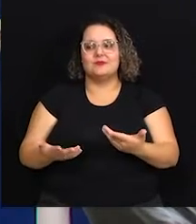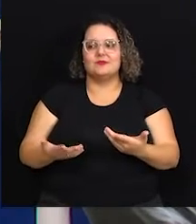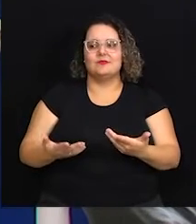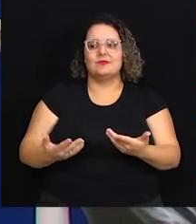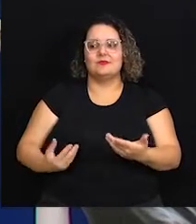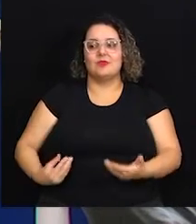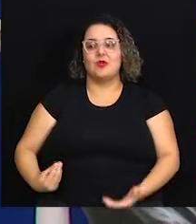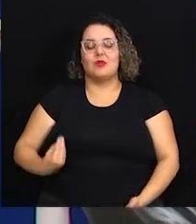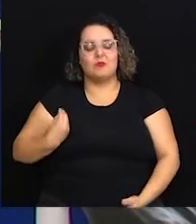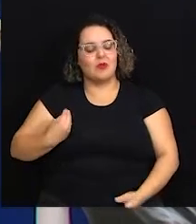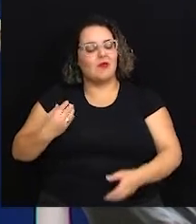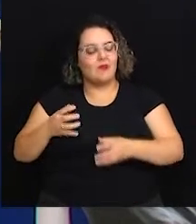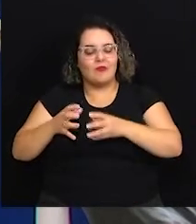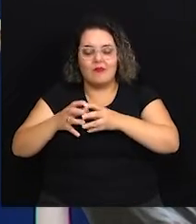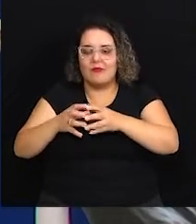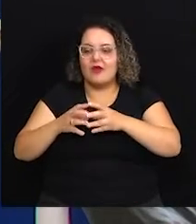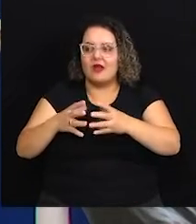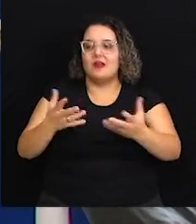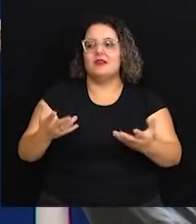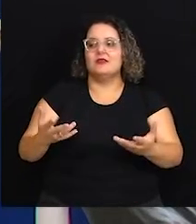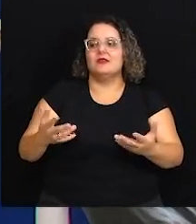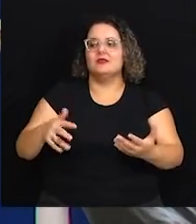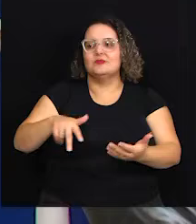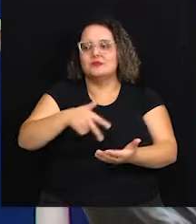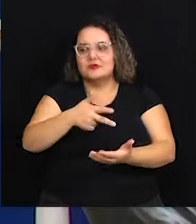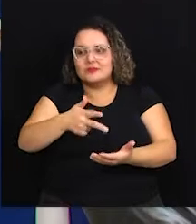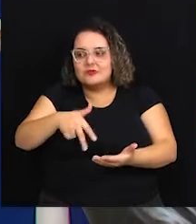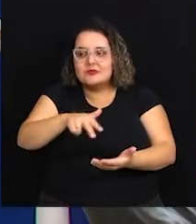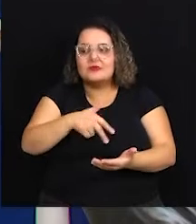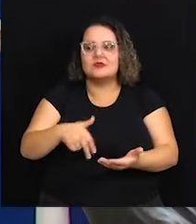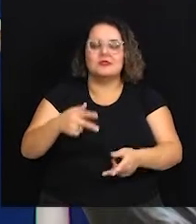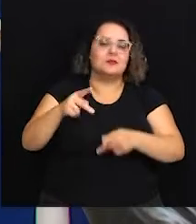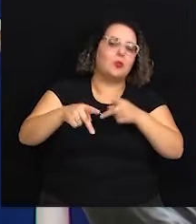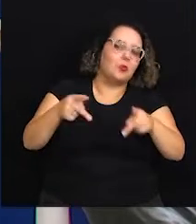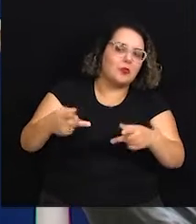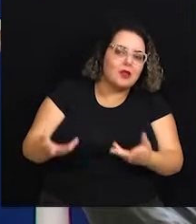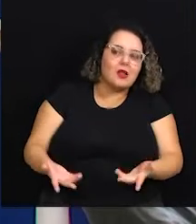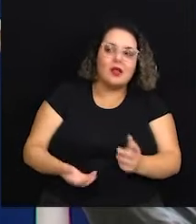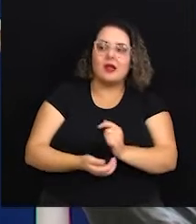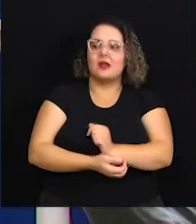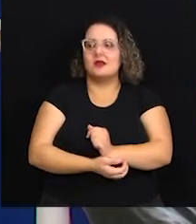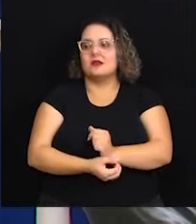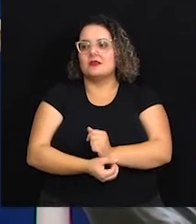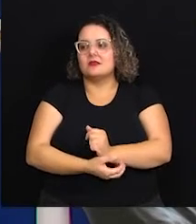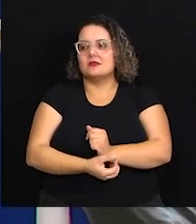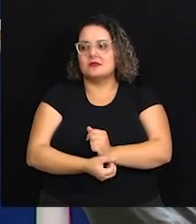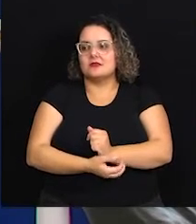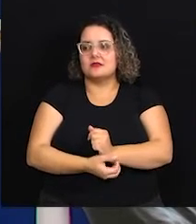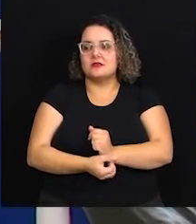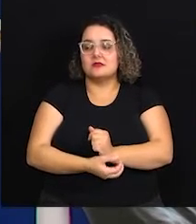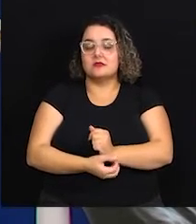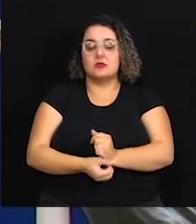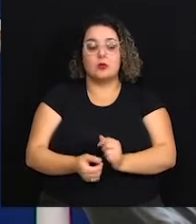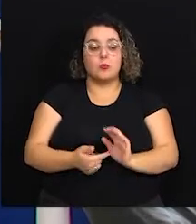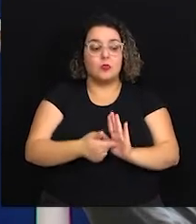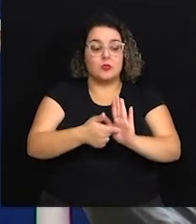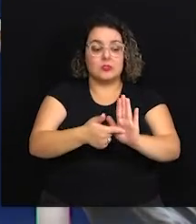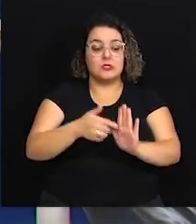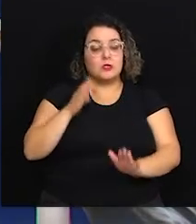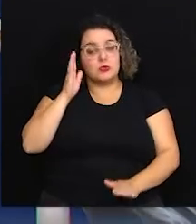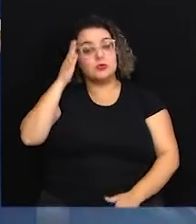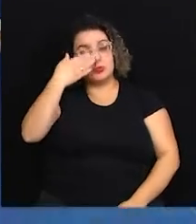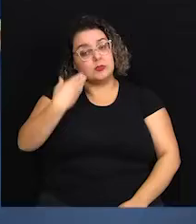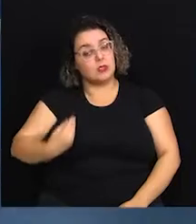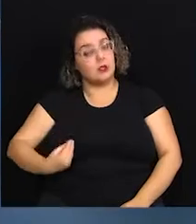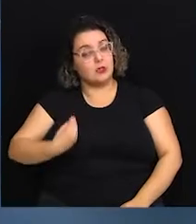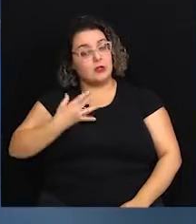uma vivência com dança circular, tudo. Porque a gente precisa mostrar que o surdo-cego existe para